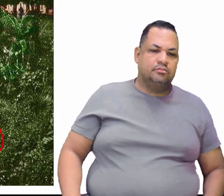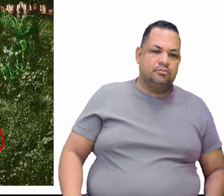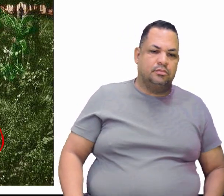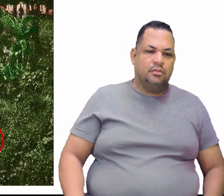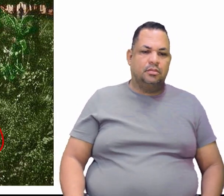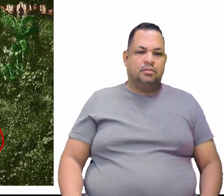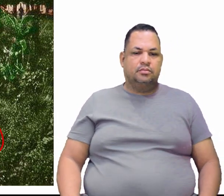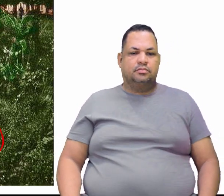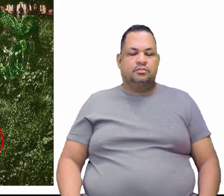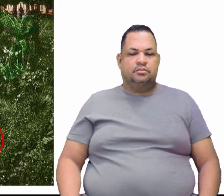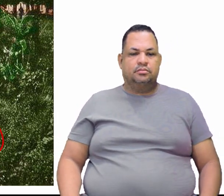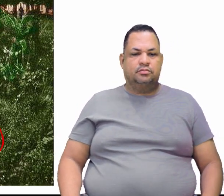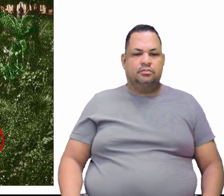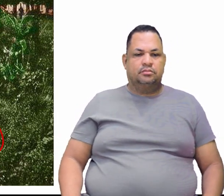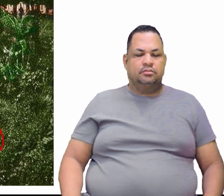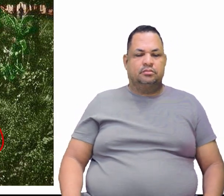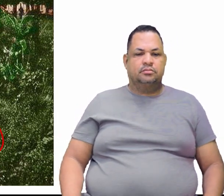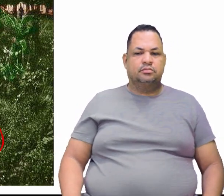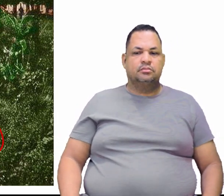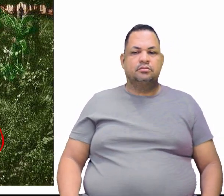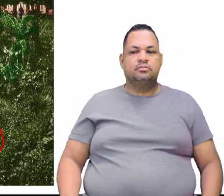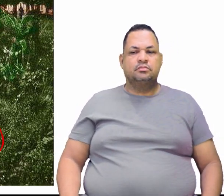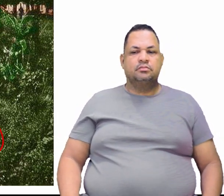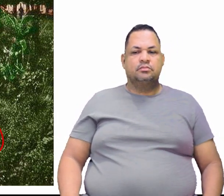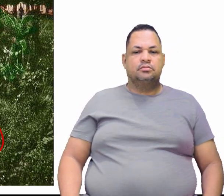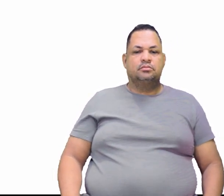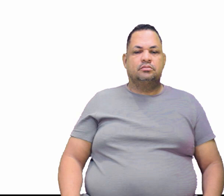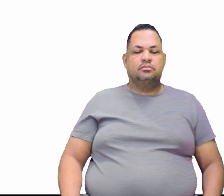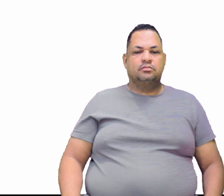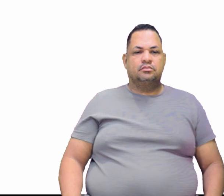As canoas enormes também.